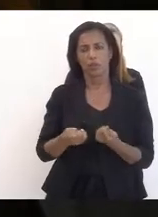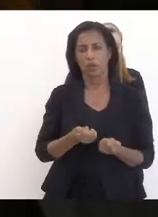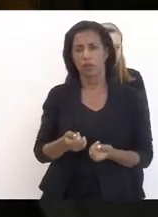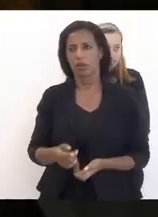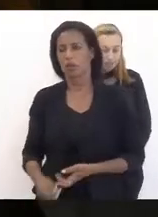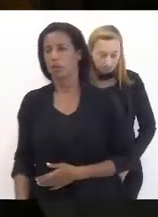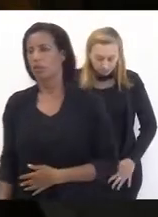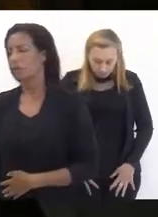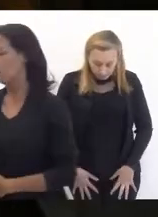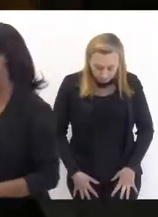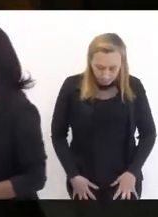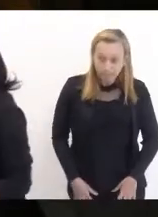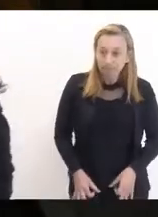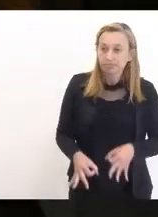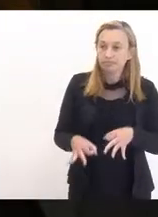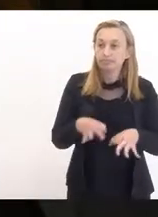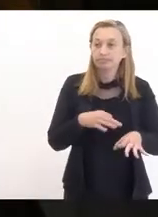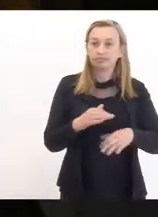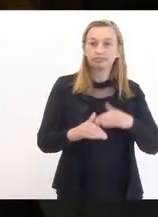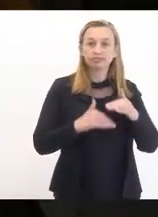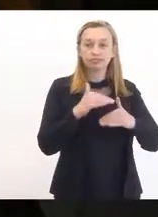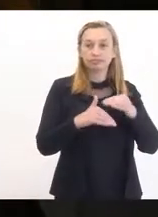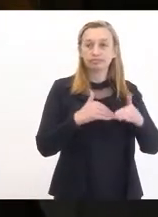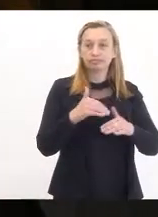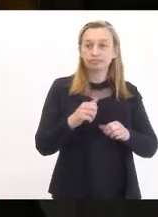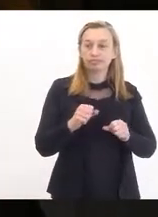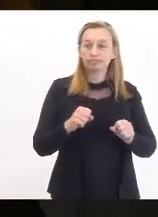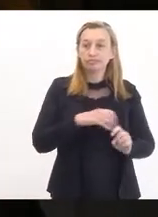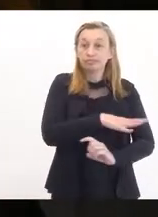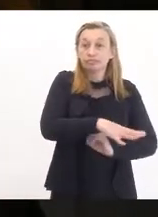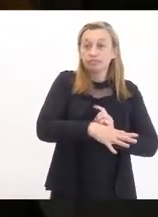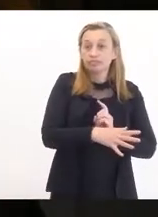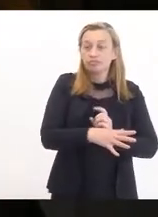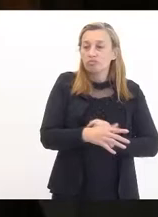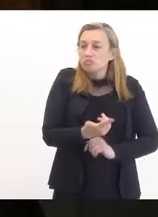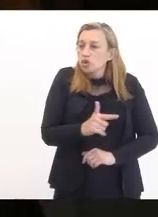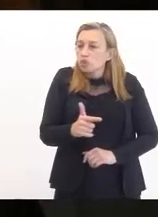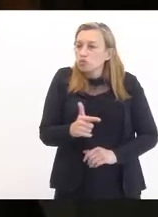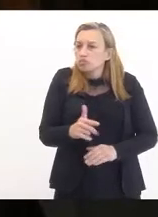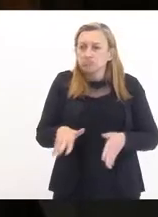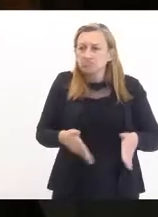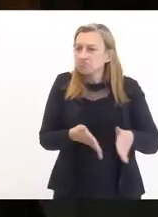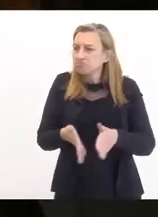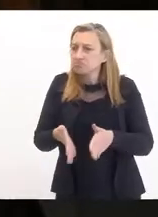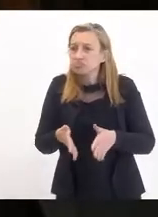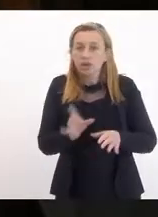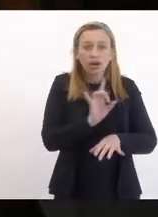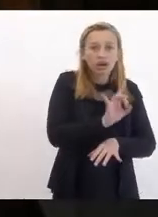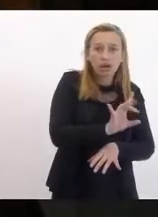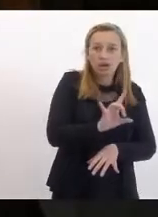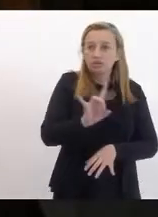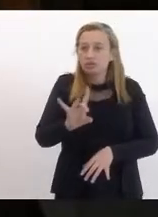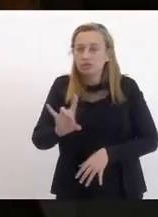e social, ele é uma nau sem rumo. Cada um